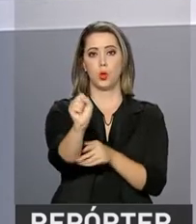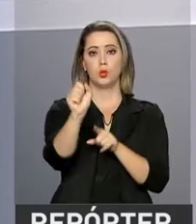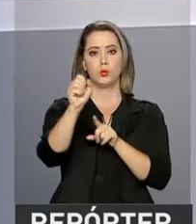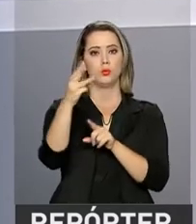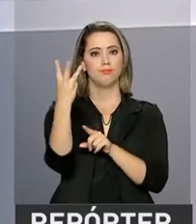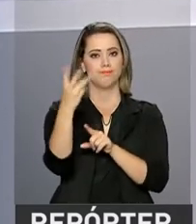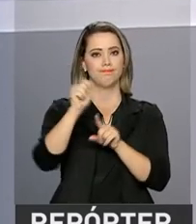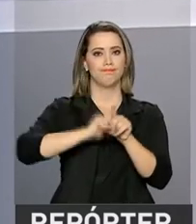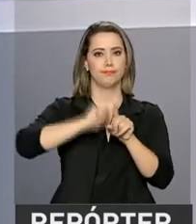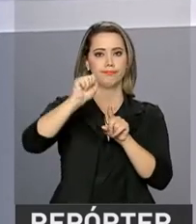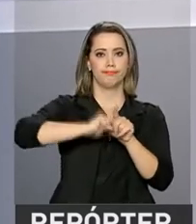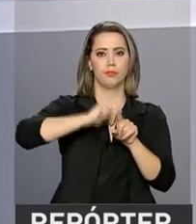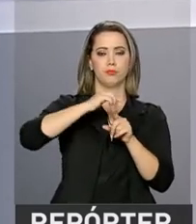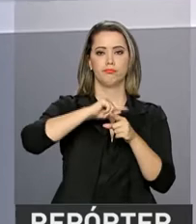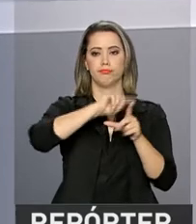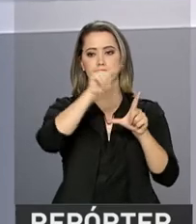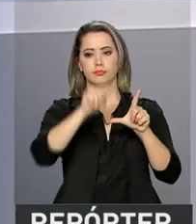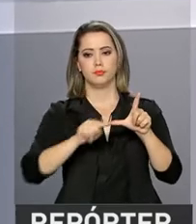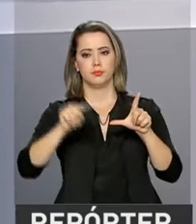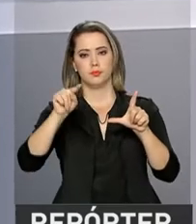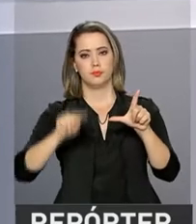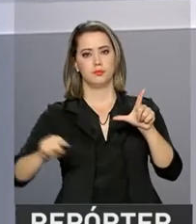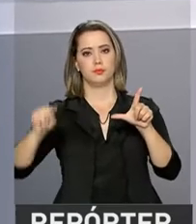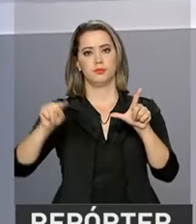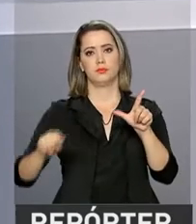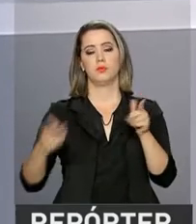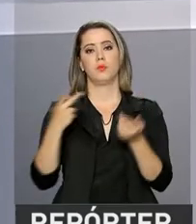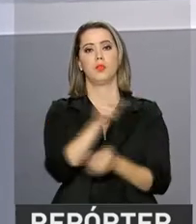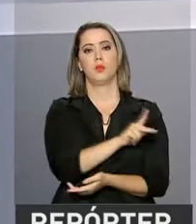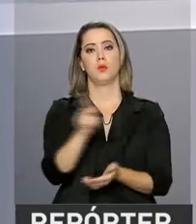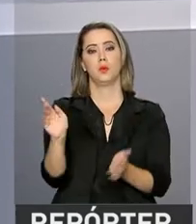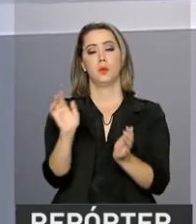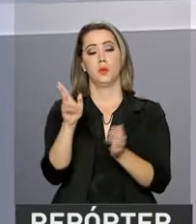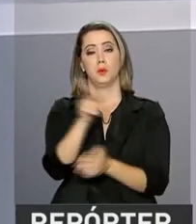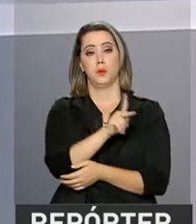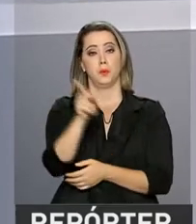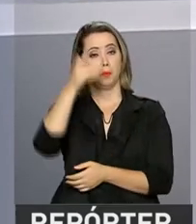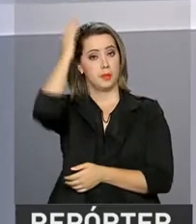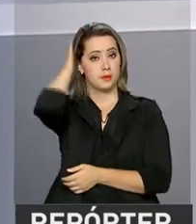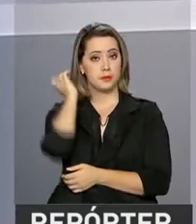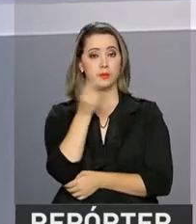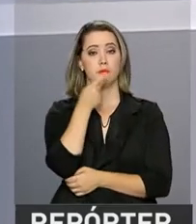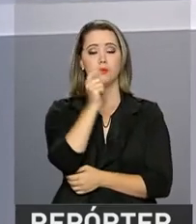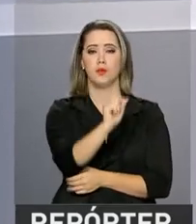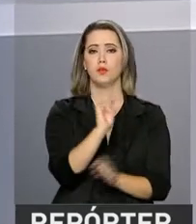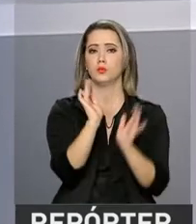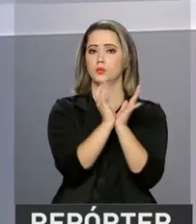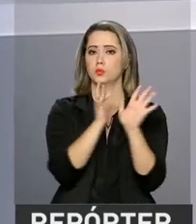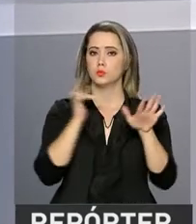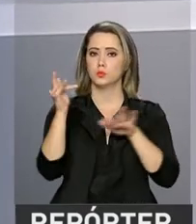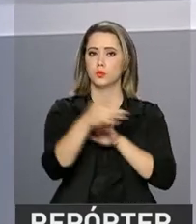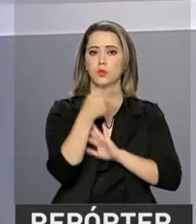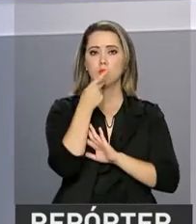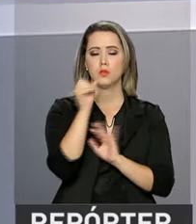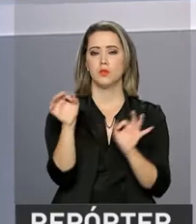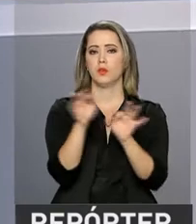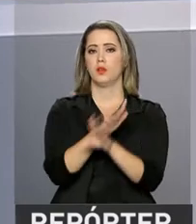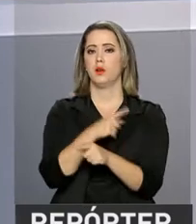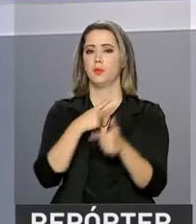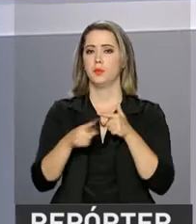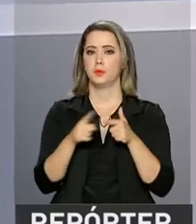consecutivos de queda o presidente michel temer se manifestou em uma rede social e disse que é o fim da